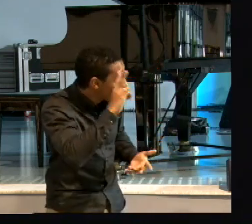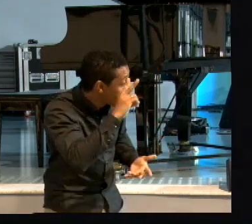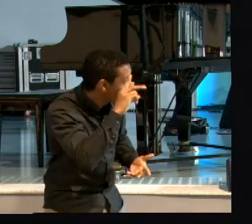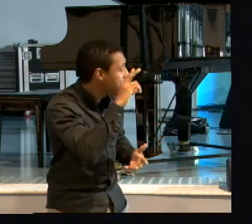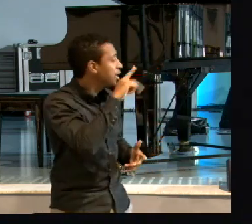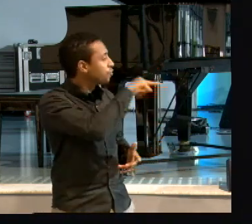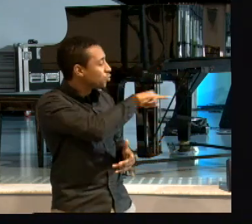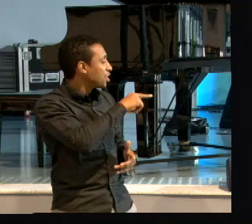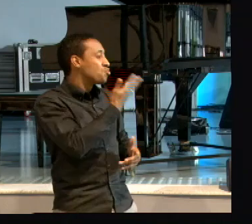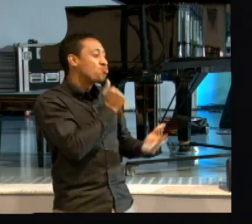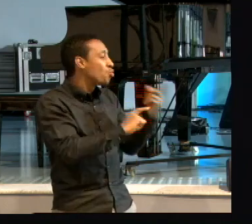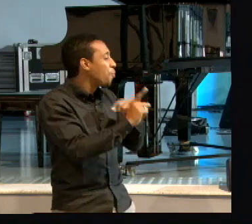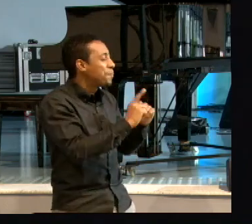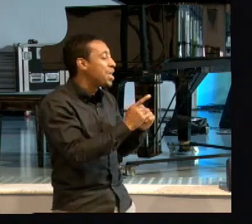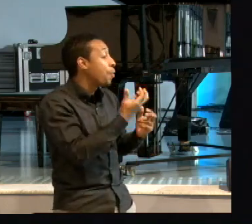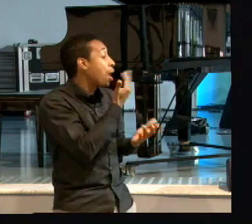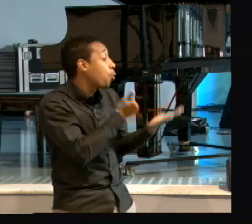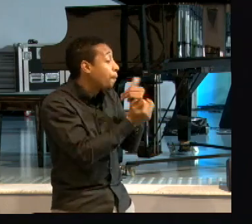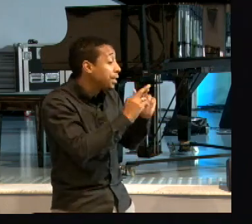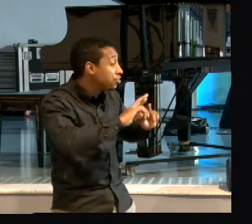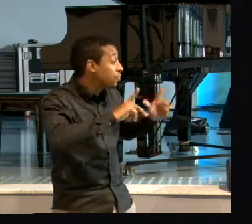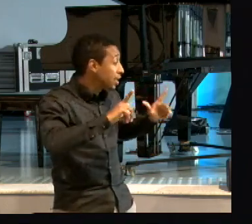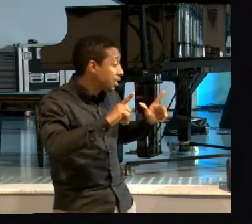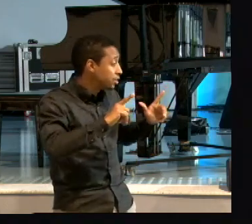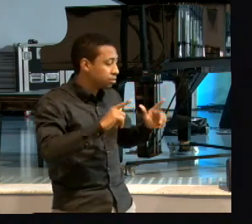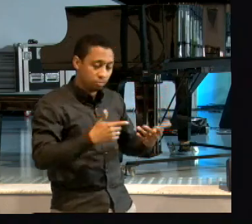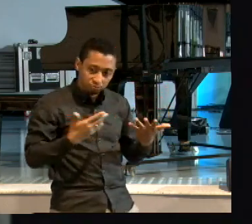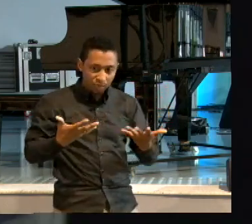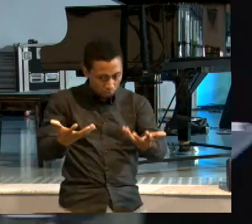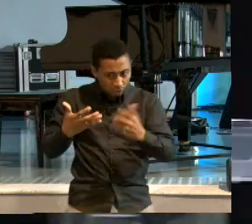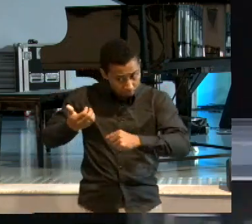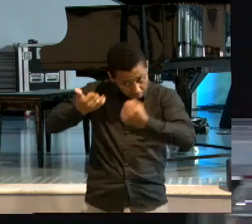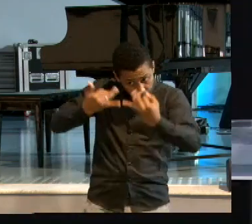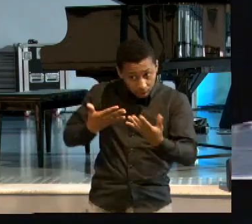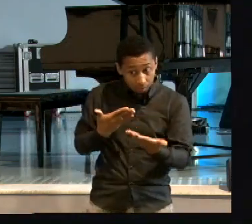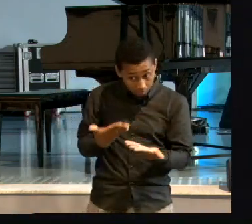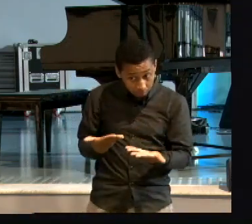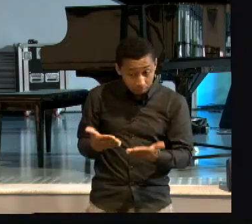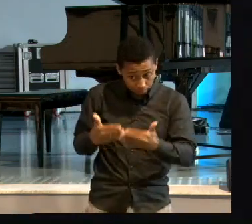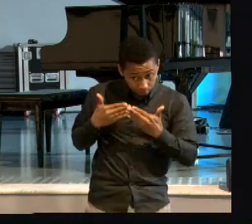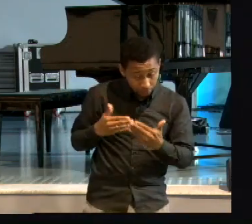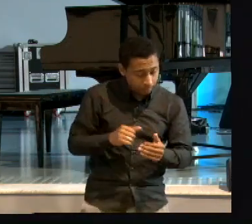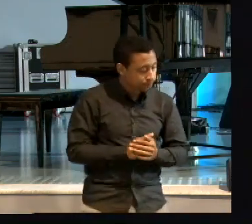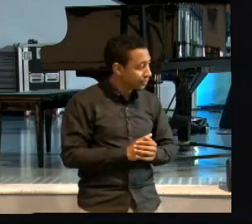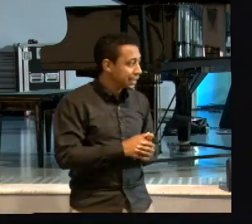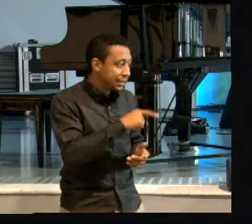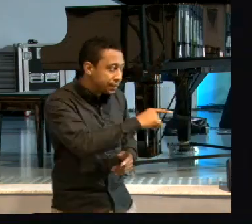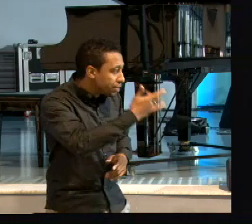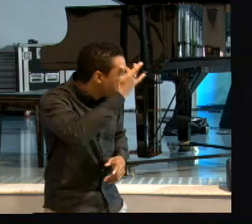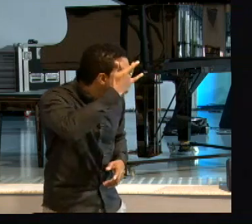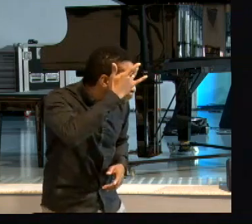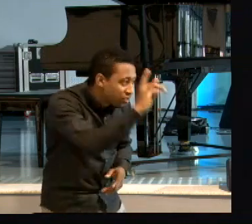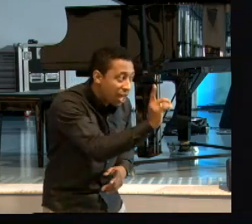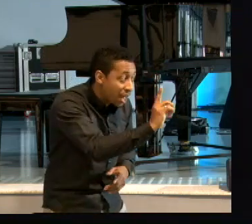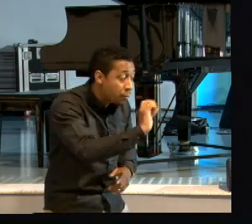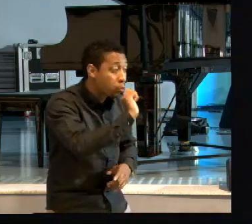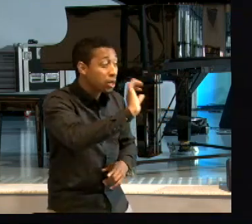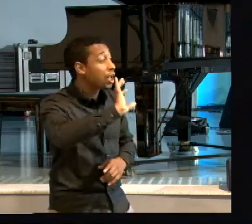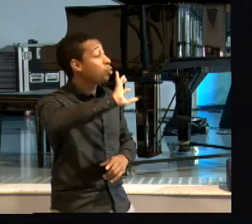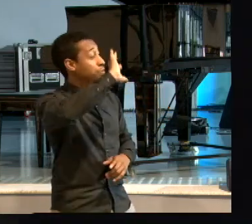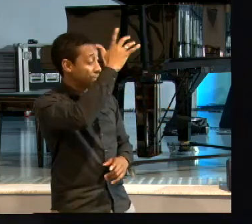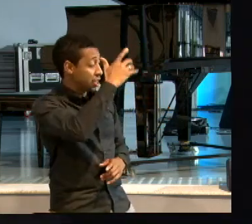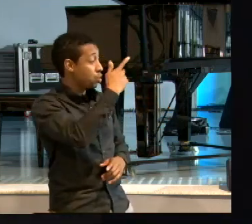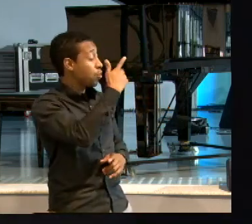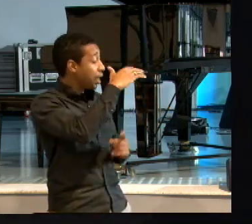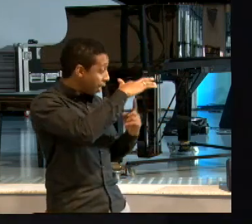mim. Ele falou, cara, você não faz ideia o que aconteceu aquele dia que você pregou naquela praça. Ele falou, isso é história para você contar nas